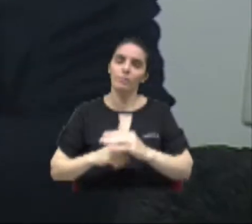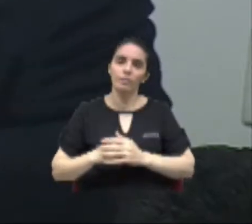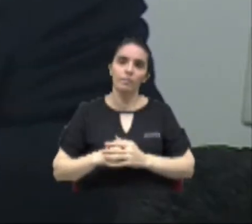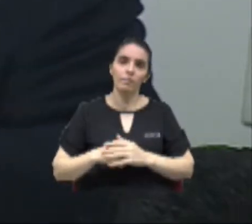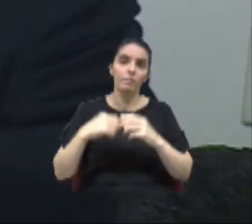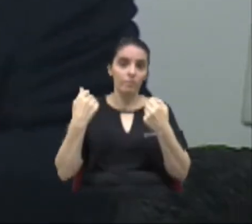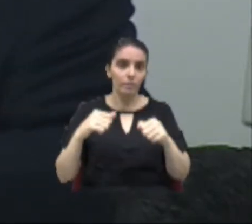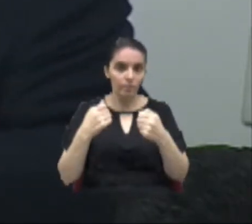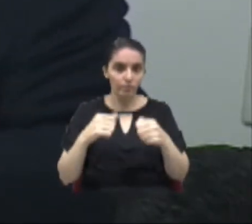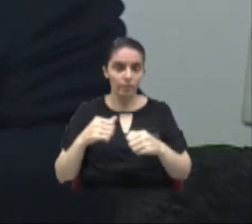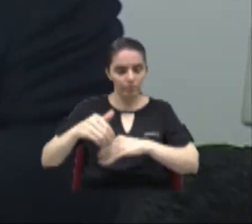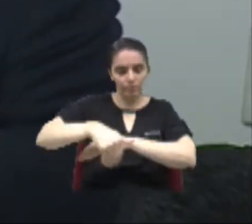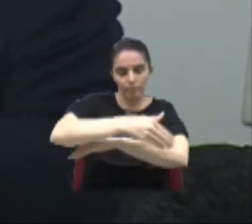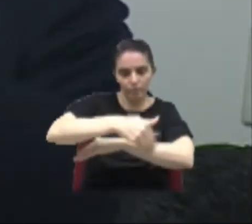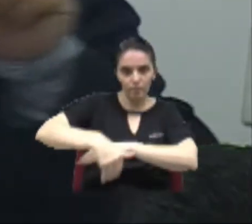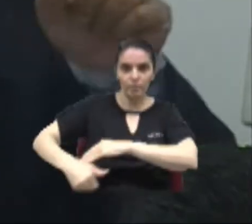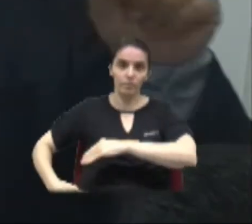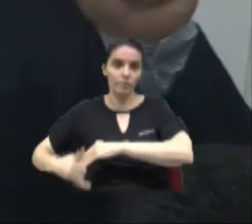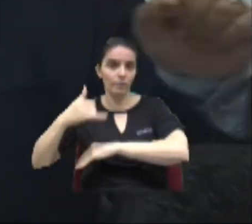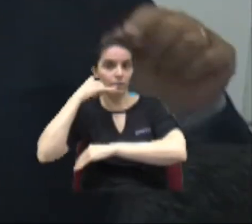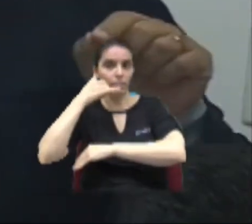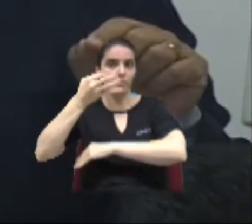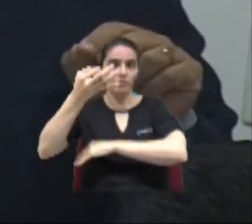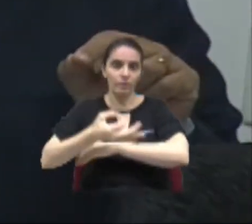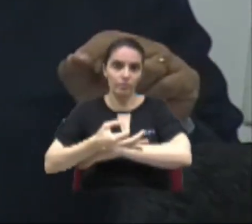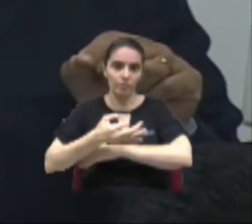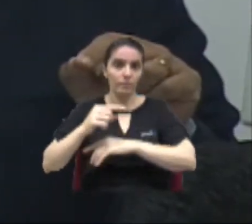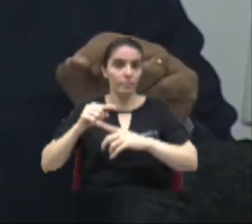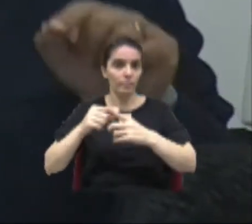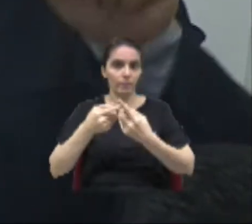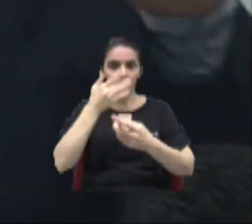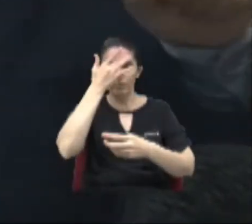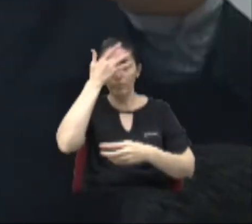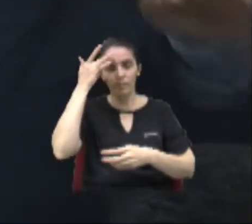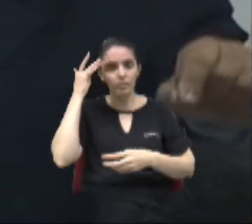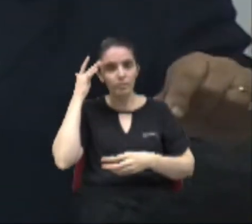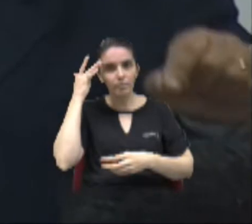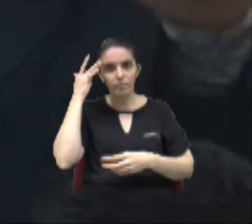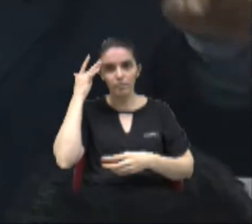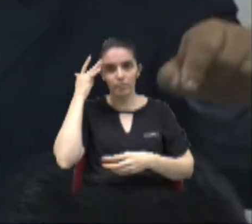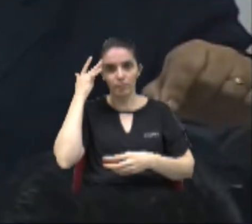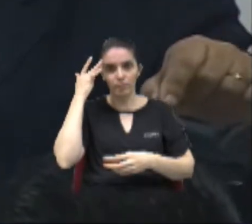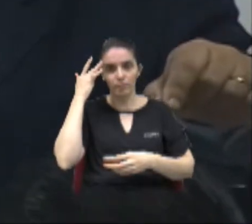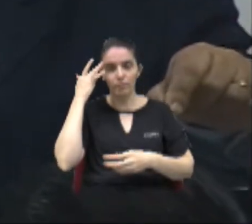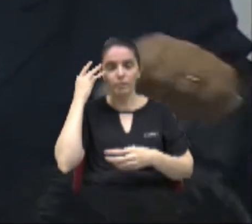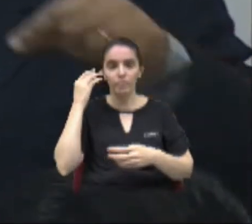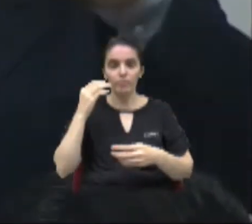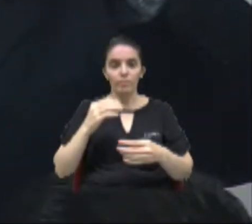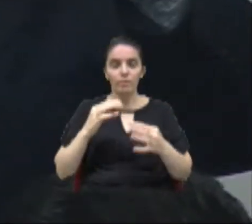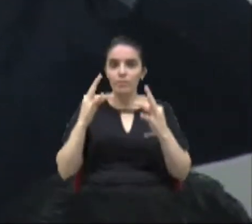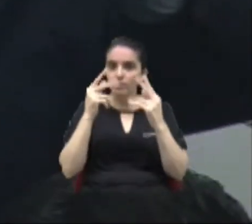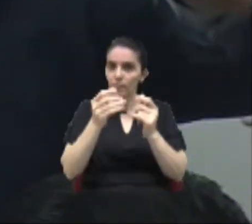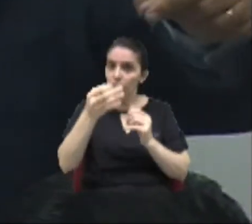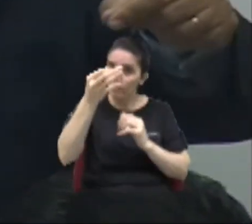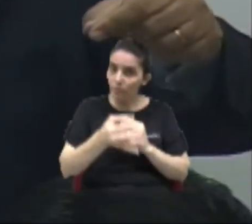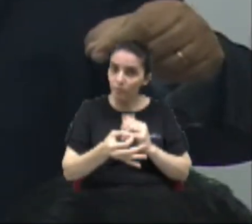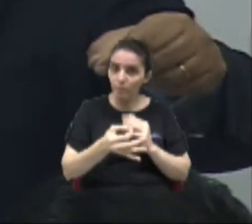Seria muito bom que isso acontecesse, mas infelizmente por recursos, por compra